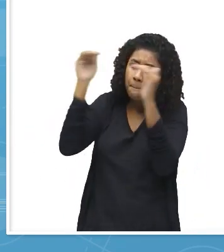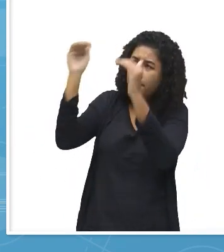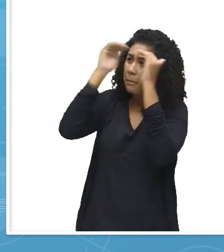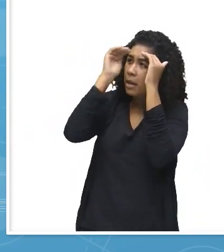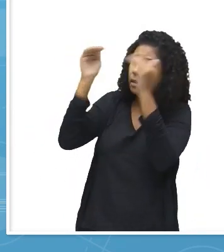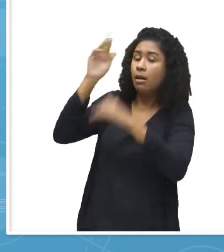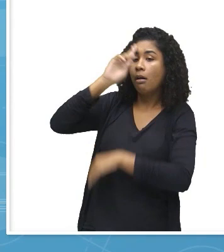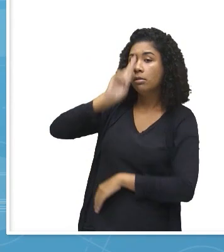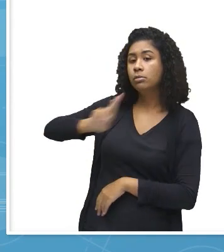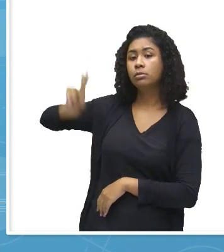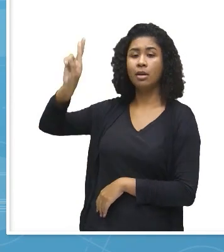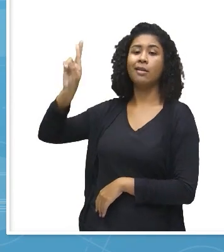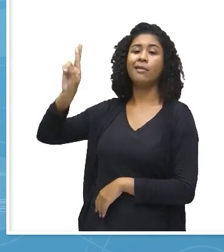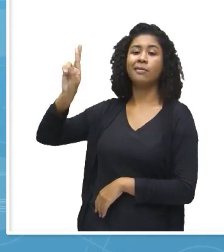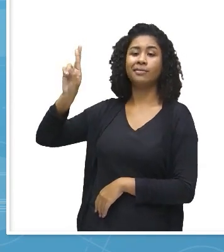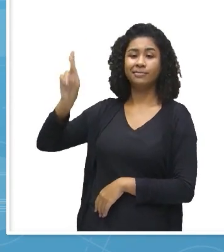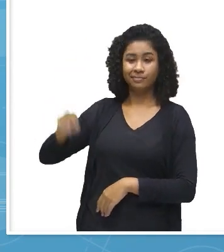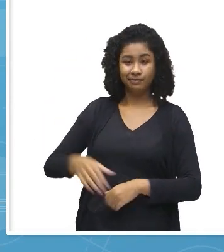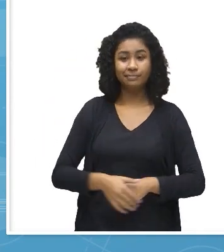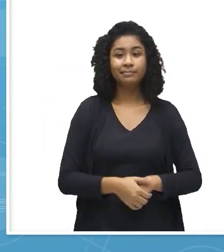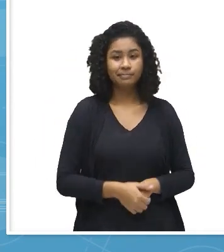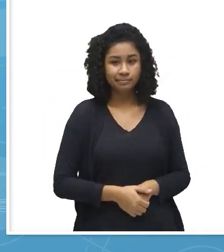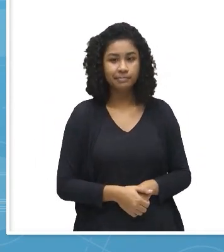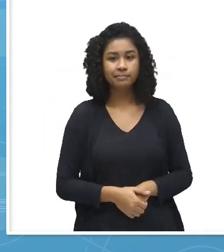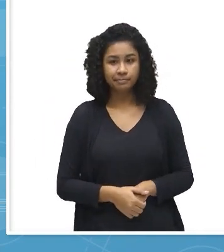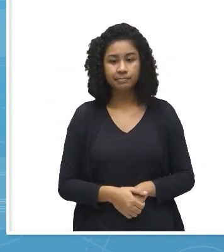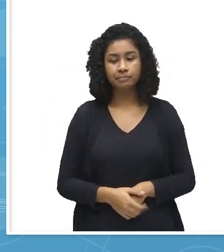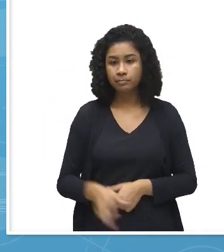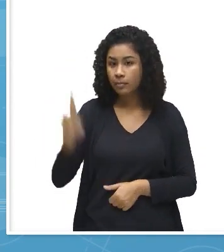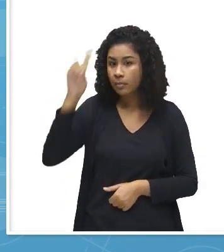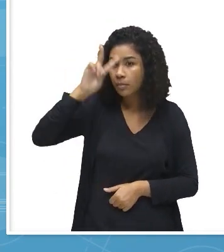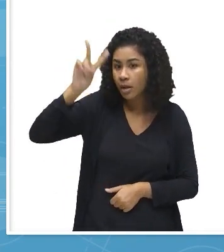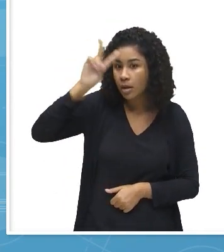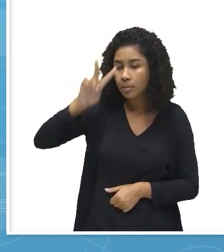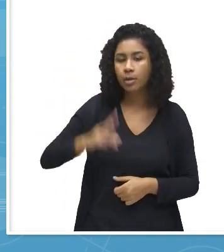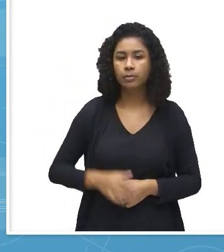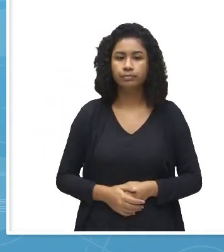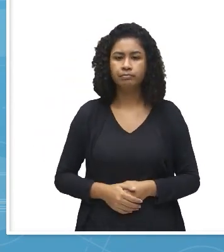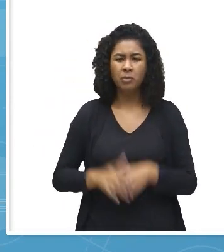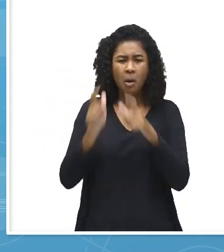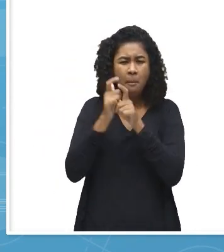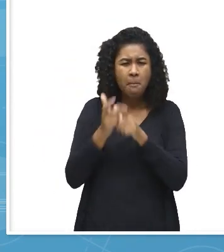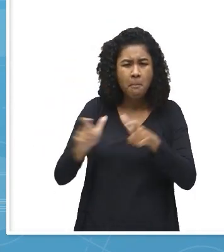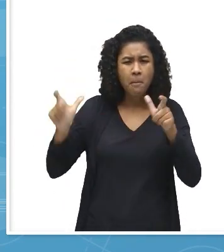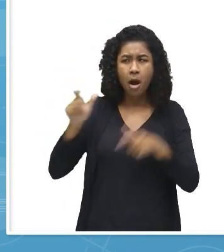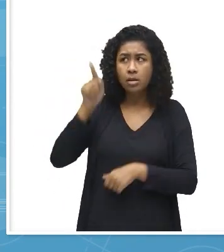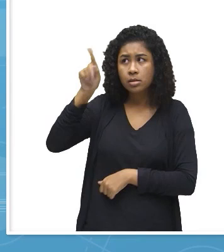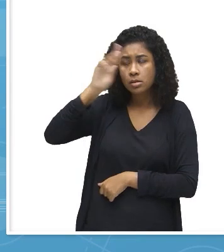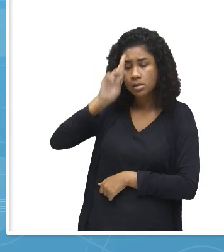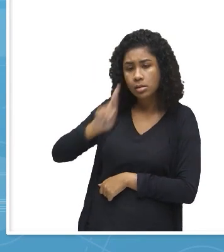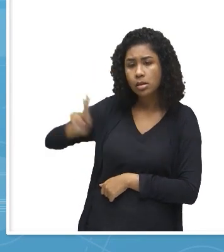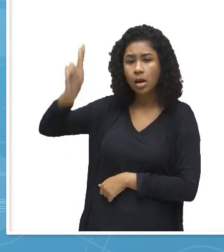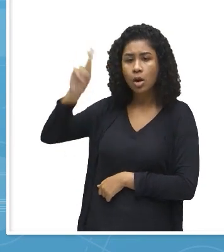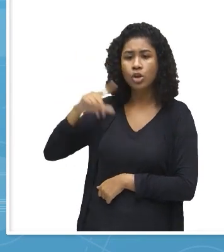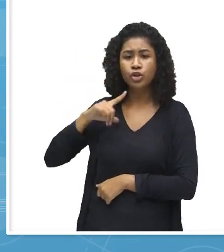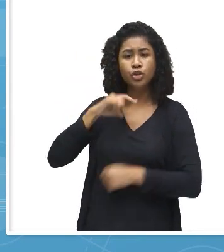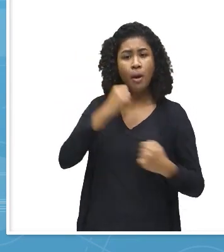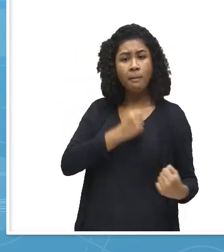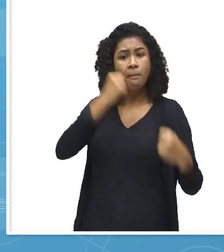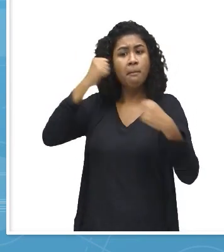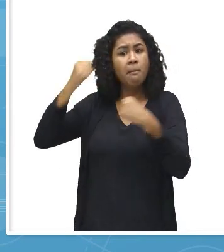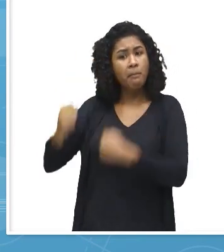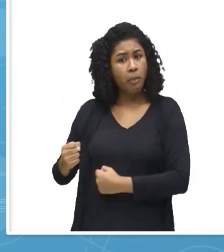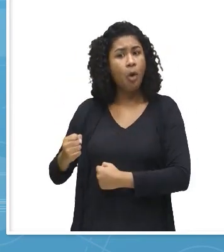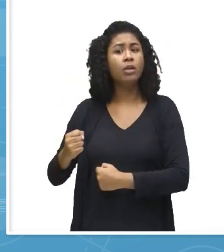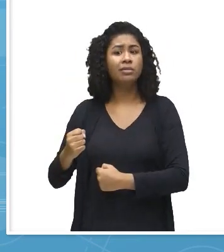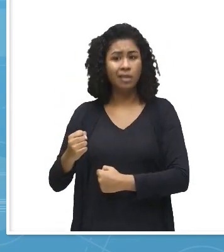ao senhor feudal, né? Lembrando aí que muitos desses senhores feudais, eles tinham ali certo poder que,